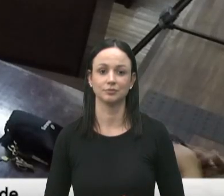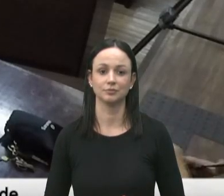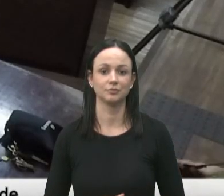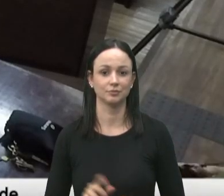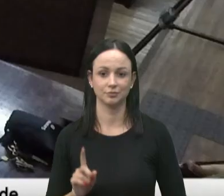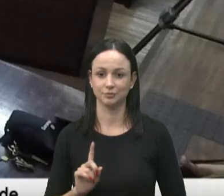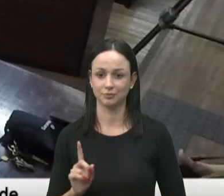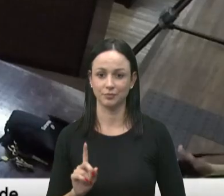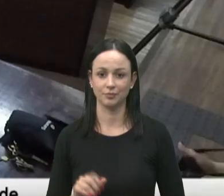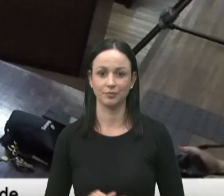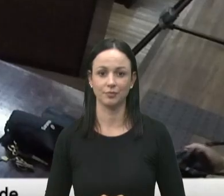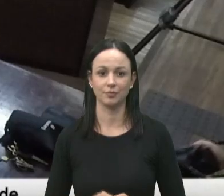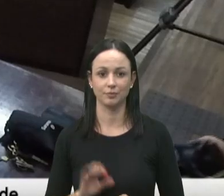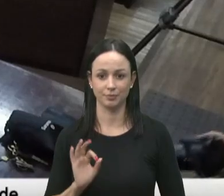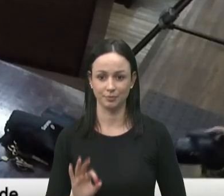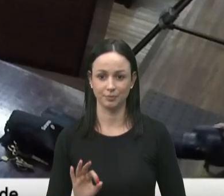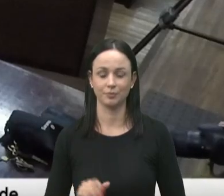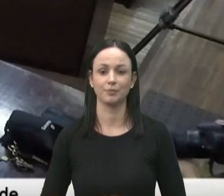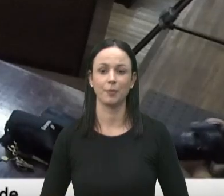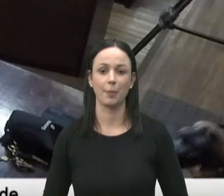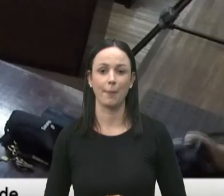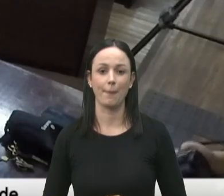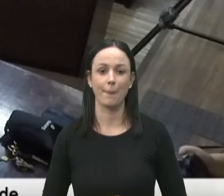Não? Mesmo?